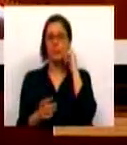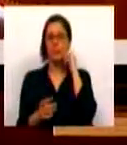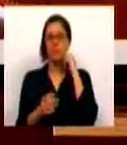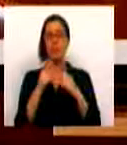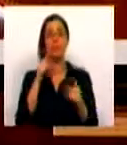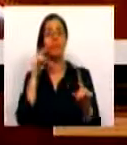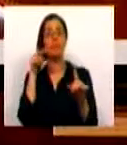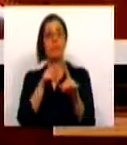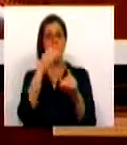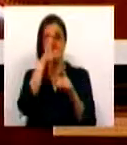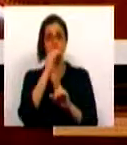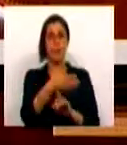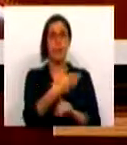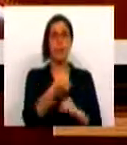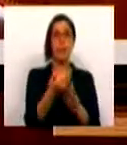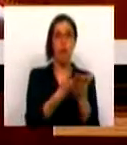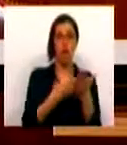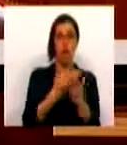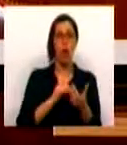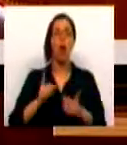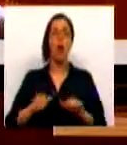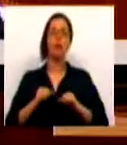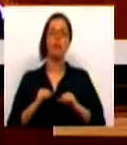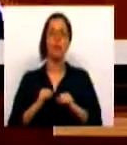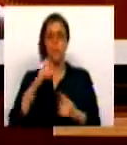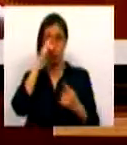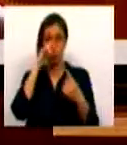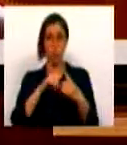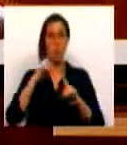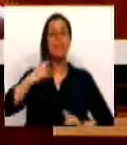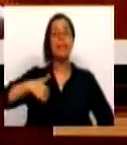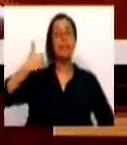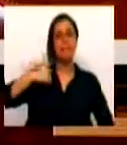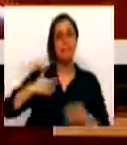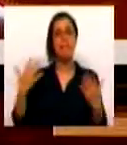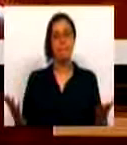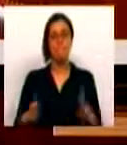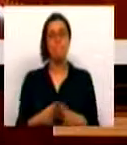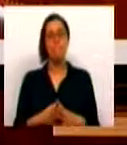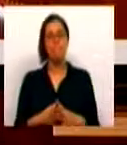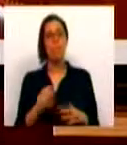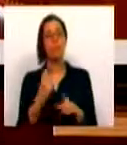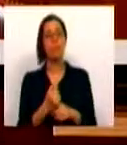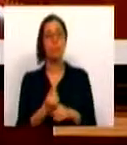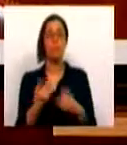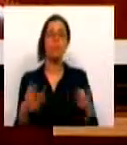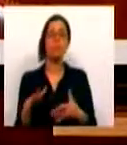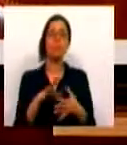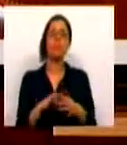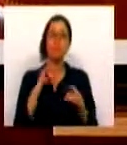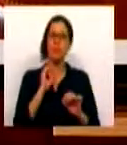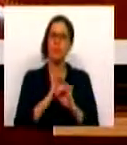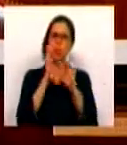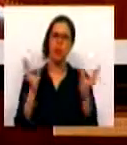Do ponto de vista da diplomacia económica, quais são os nossos objetivos essenciais? Eles são também nesse domínio muito